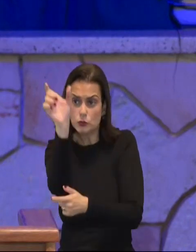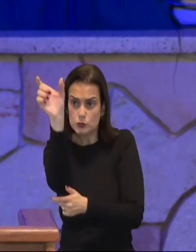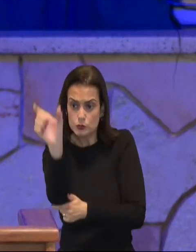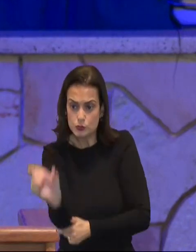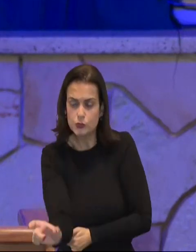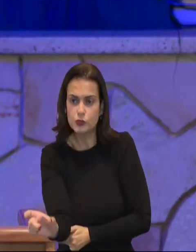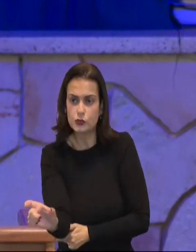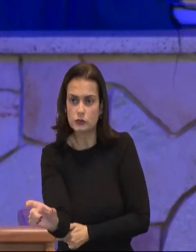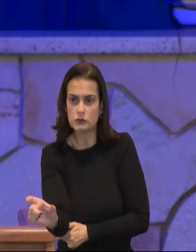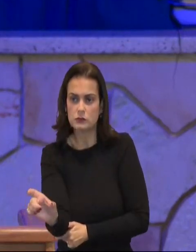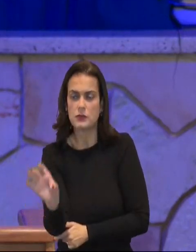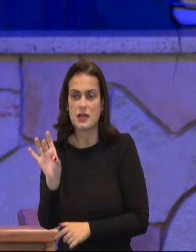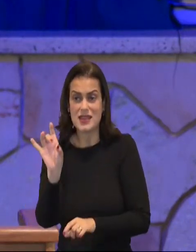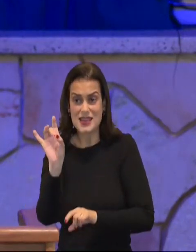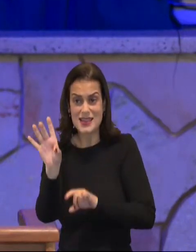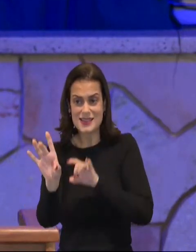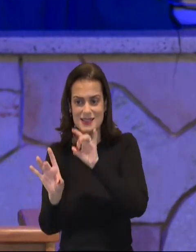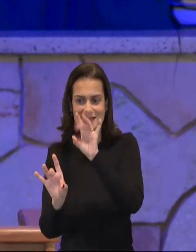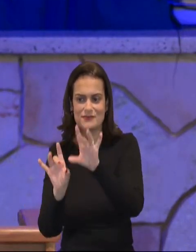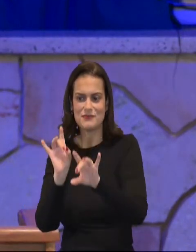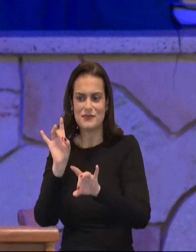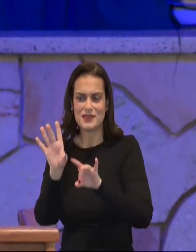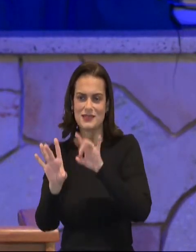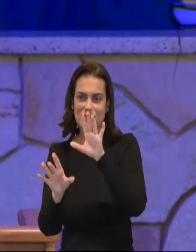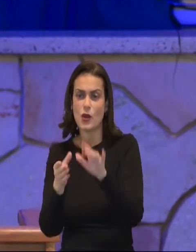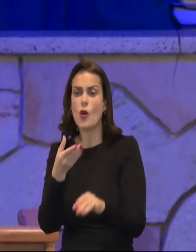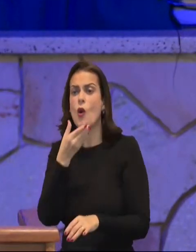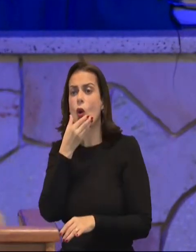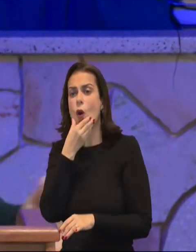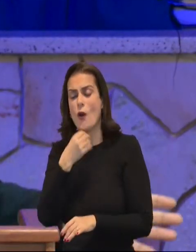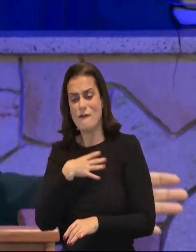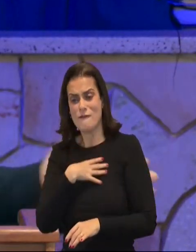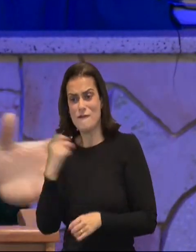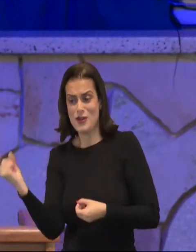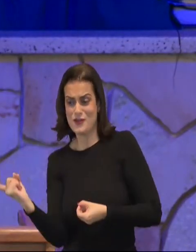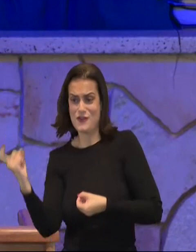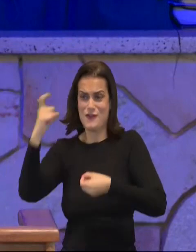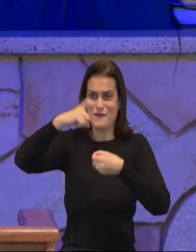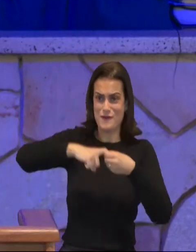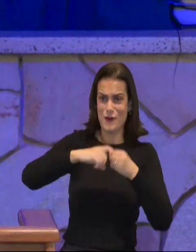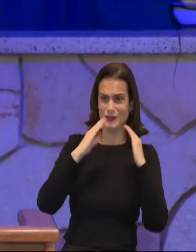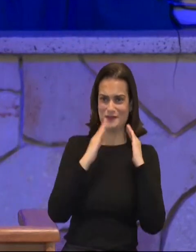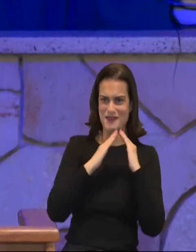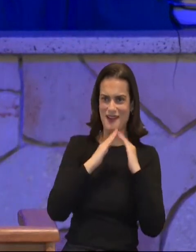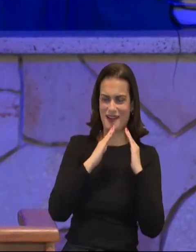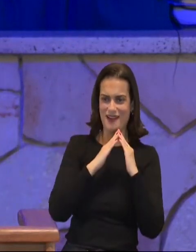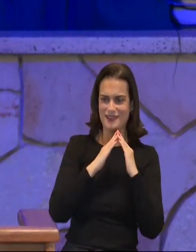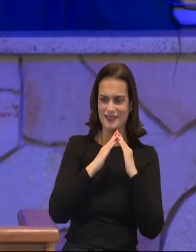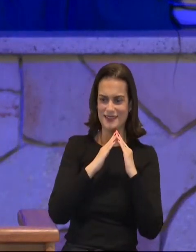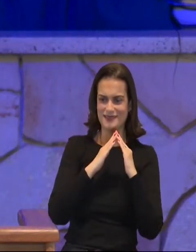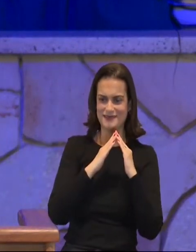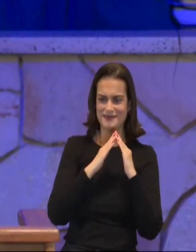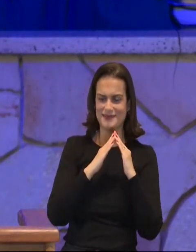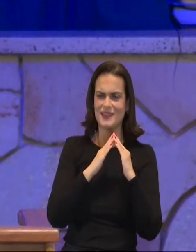quer destacar. E ali é o filho pródigo, que faz toda a sua trajetória, chega ali destruído,